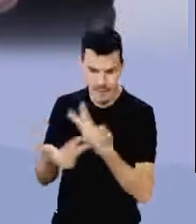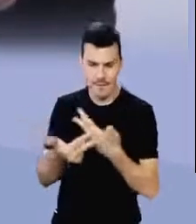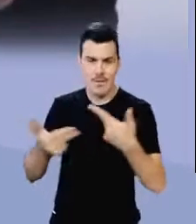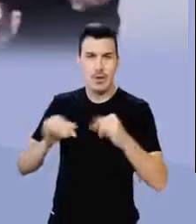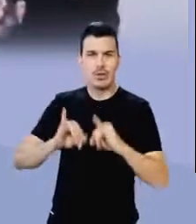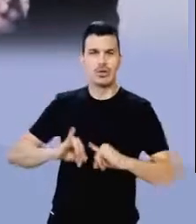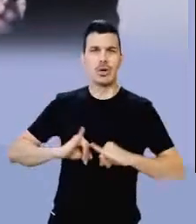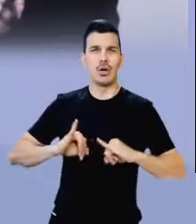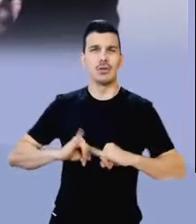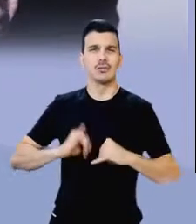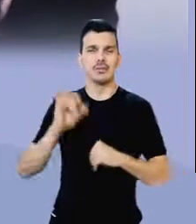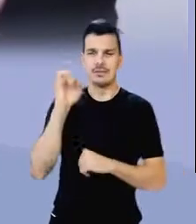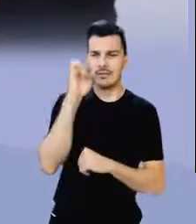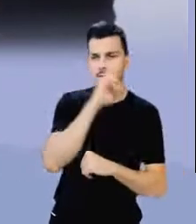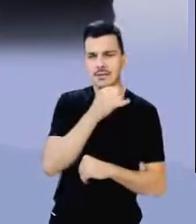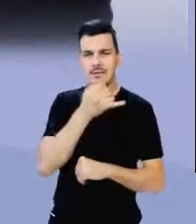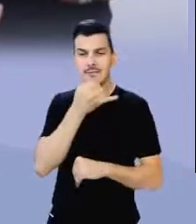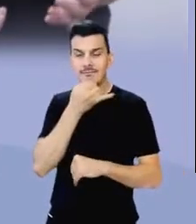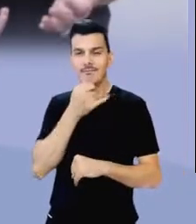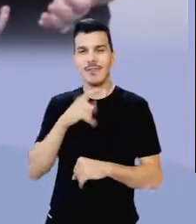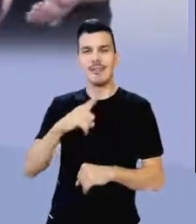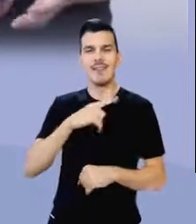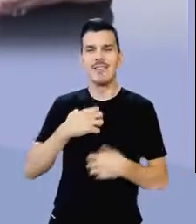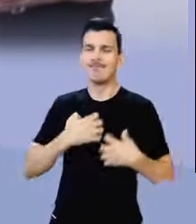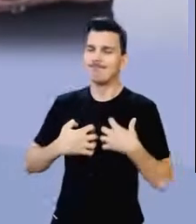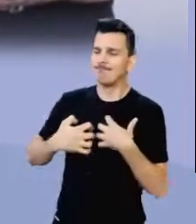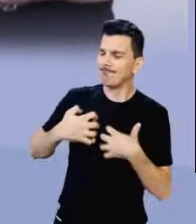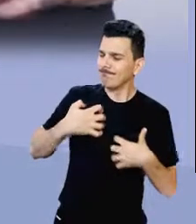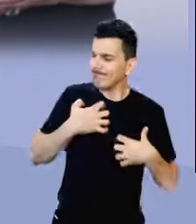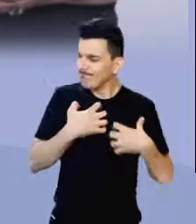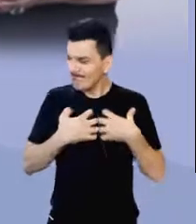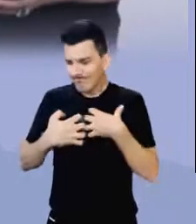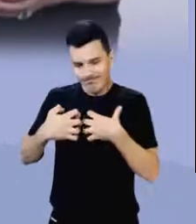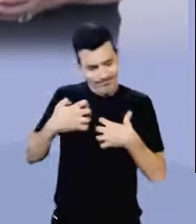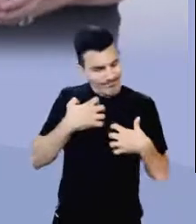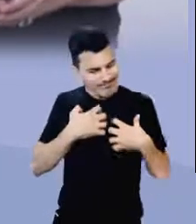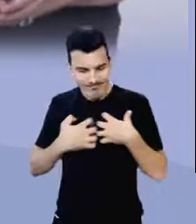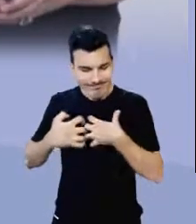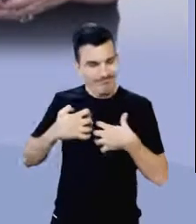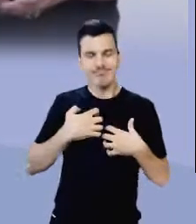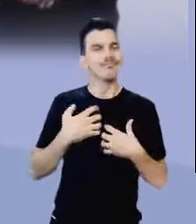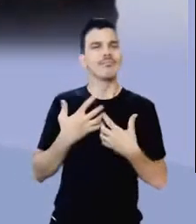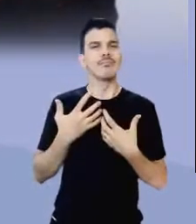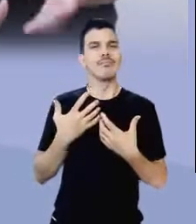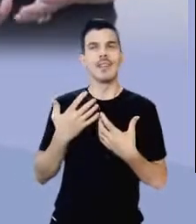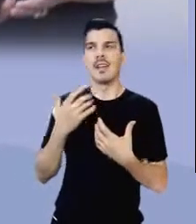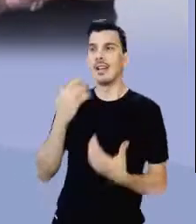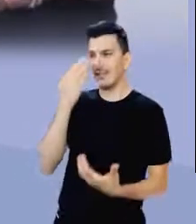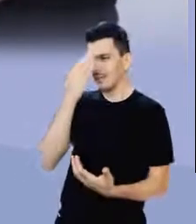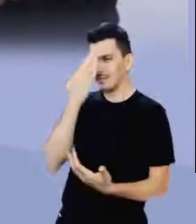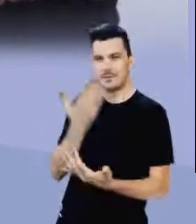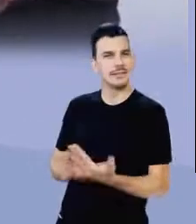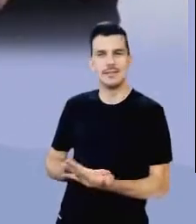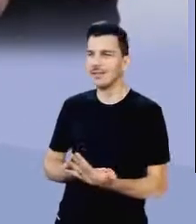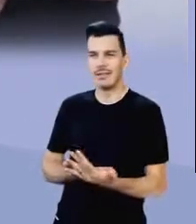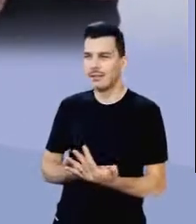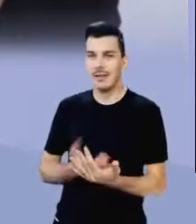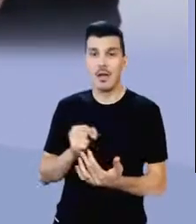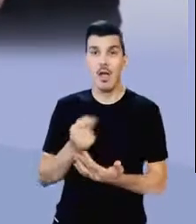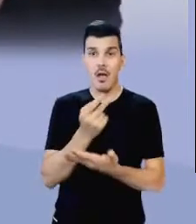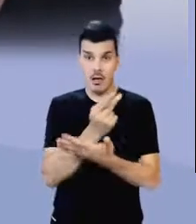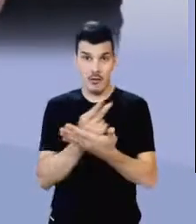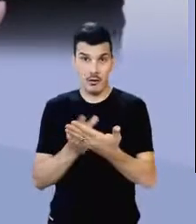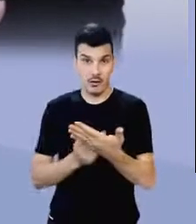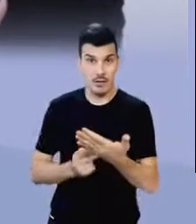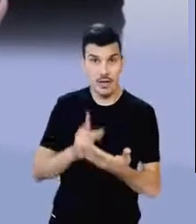de todo o sofrimento. Havia inconformismo por parte do artista. Ele não cria que a poesia fosse